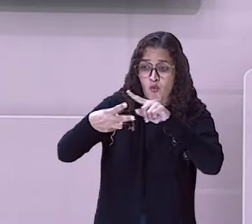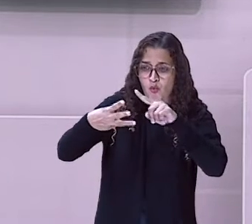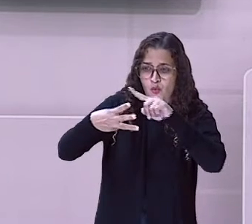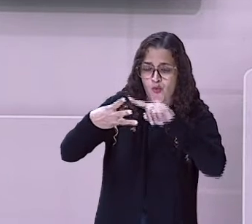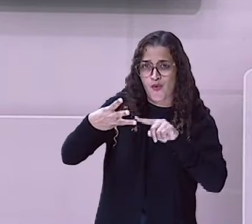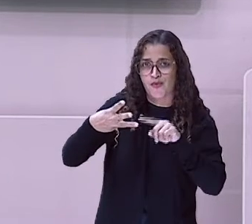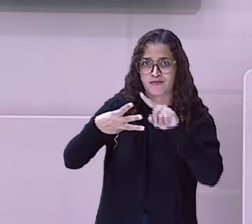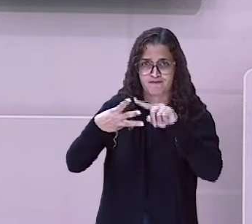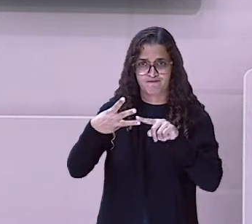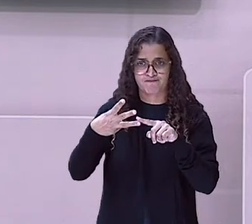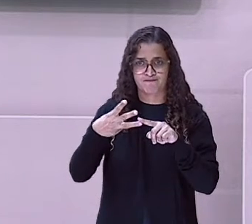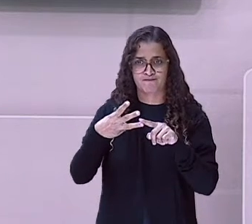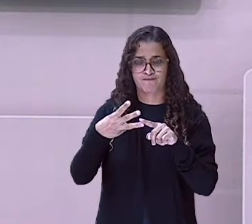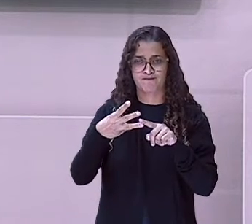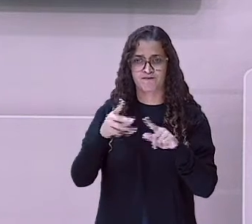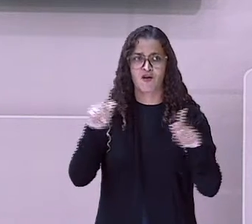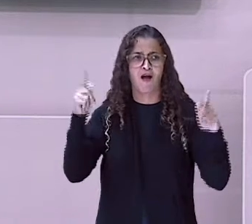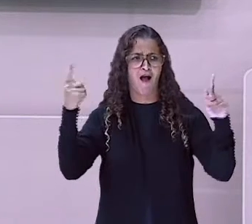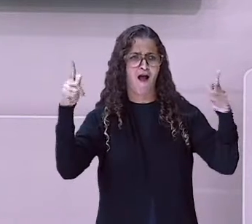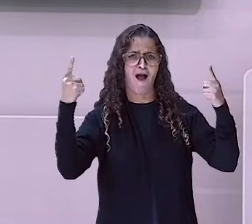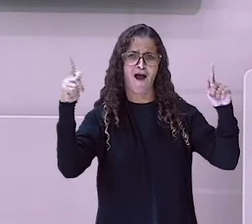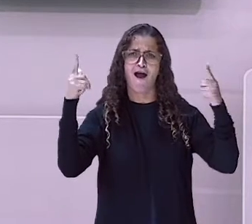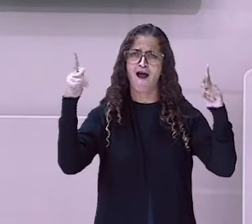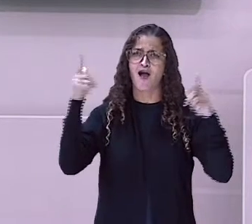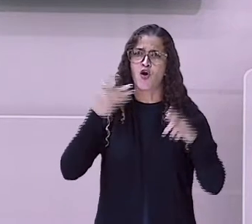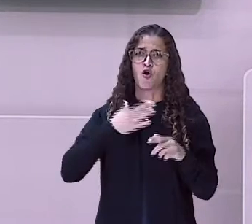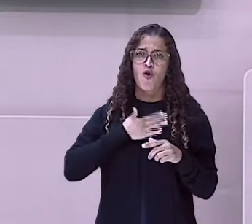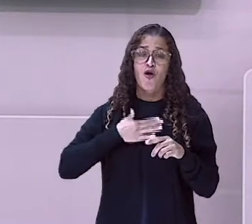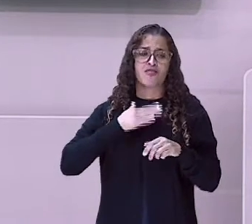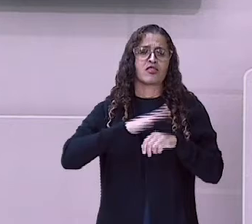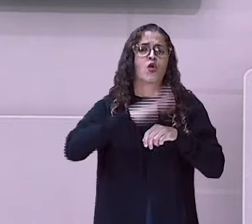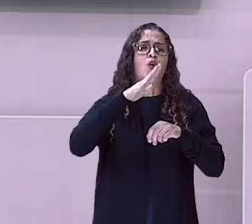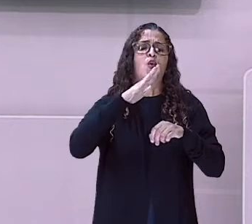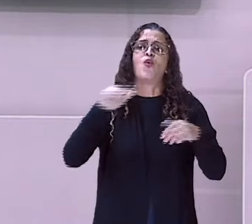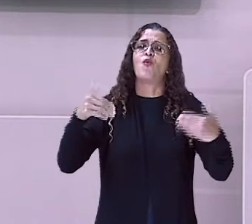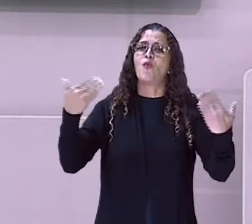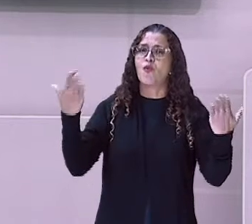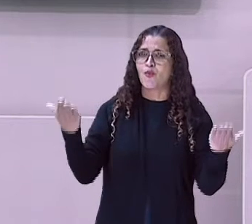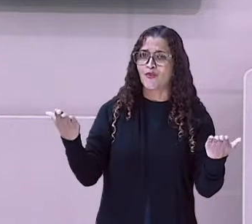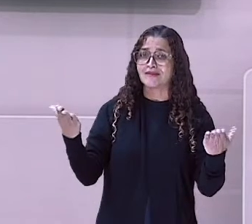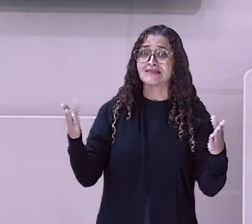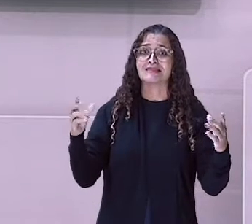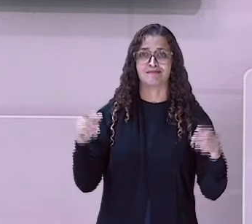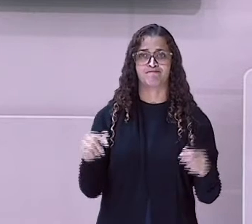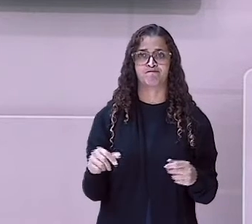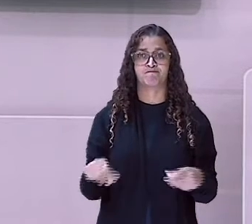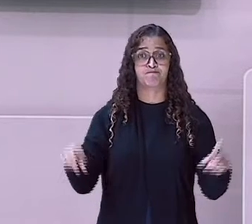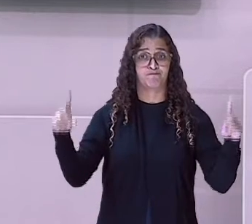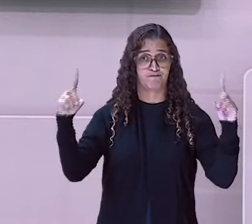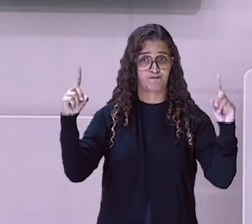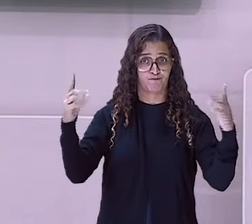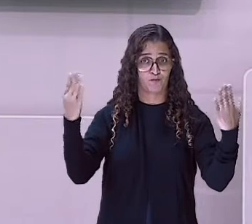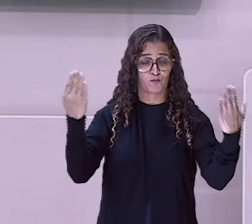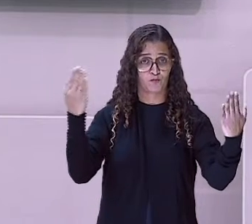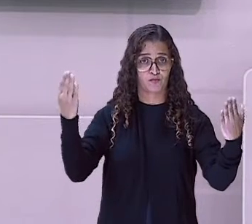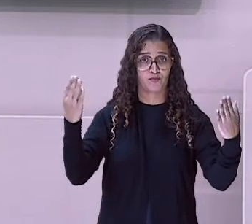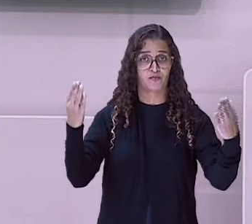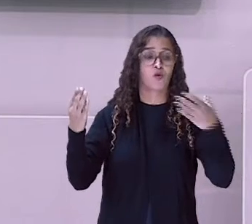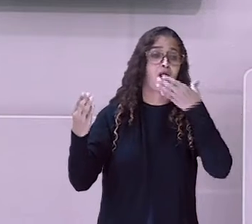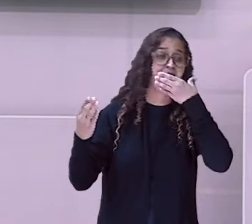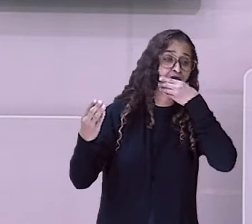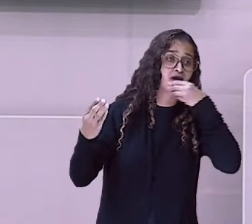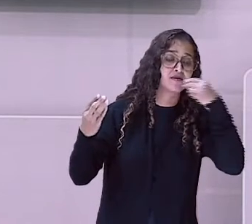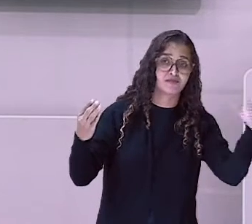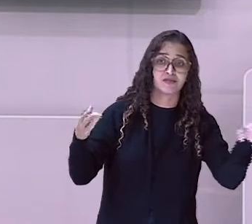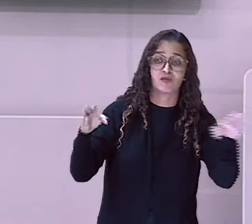E aí também tem a diferença de sexo, meninos e meninas. Então, quer dizer que você não pode